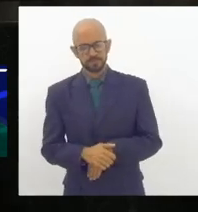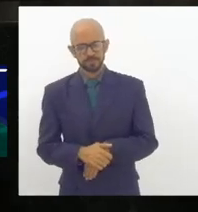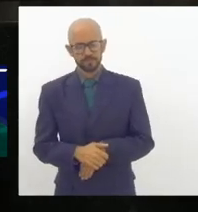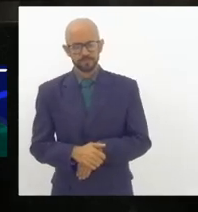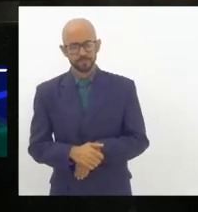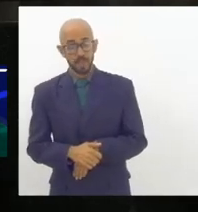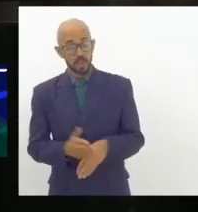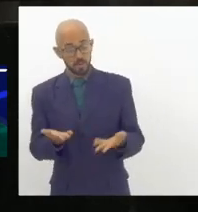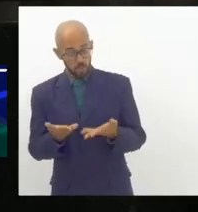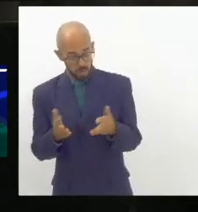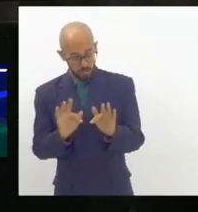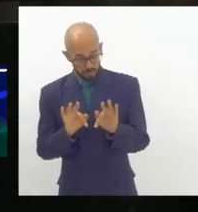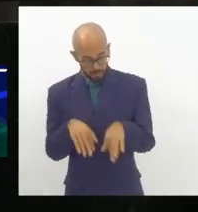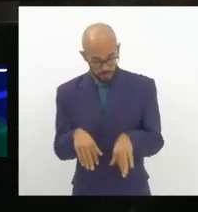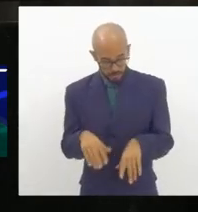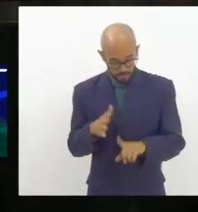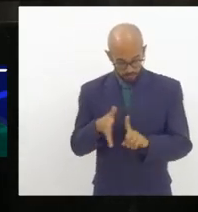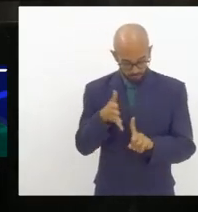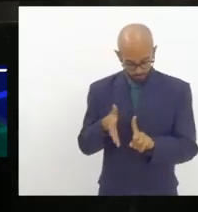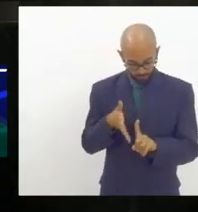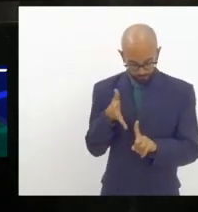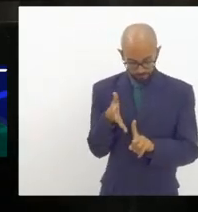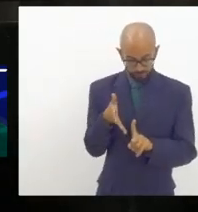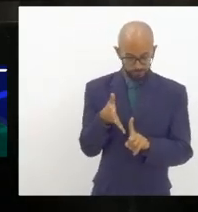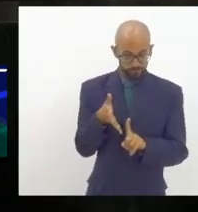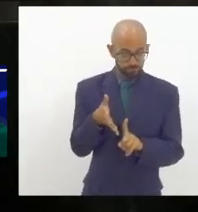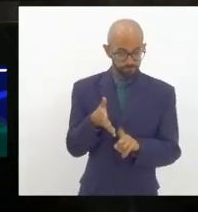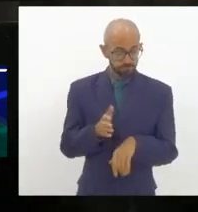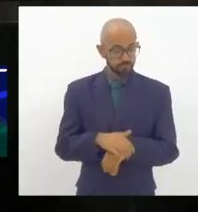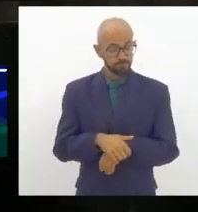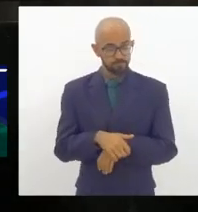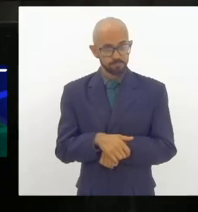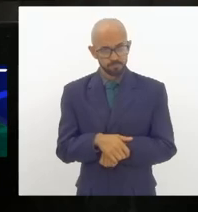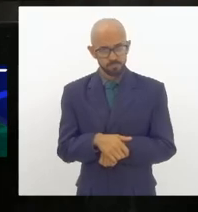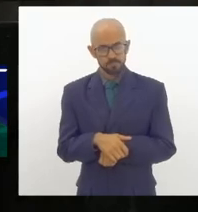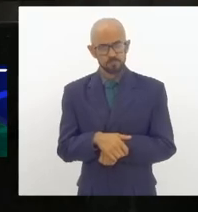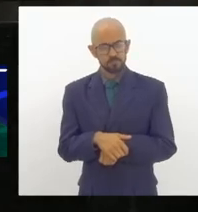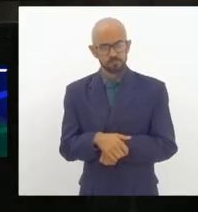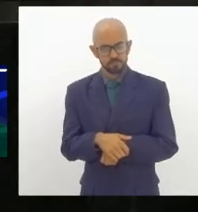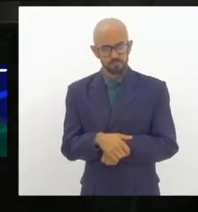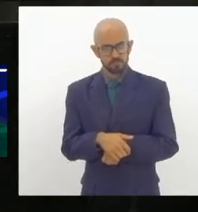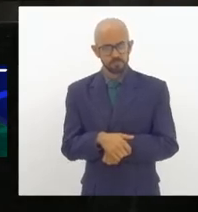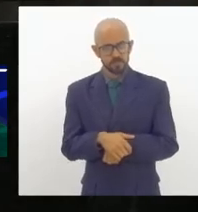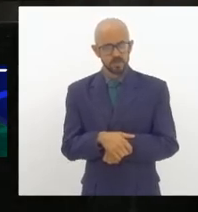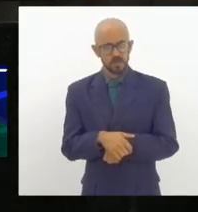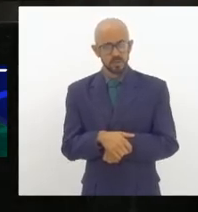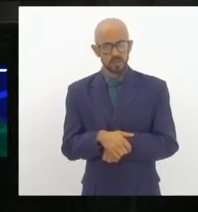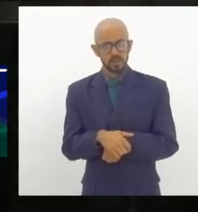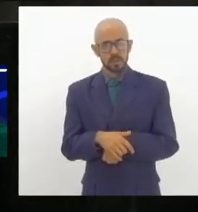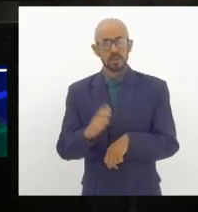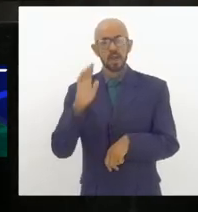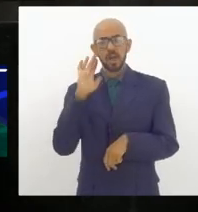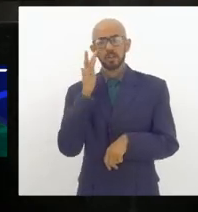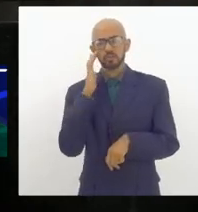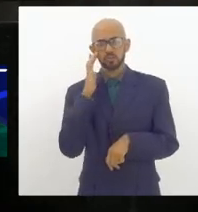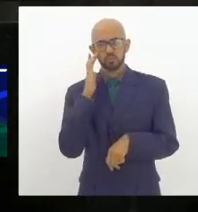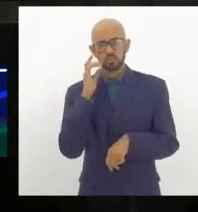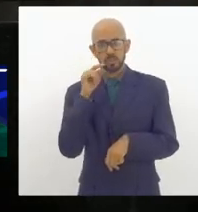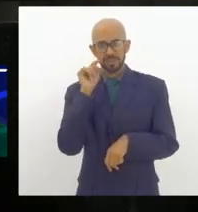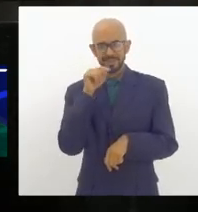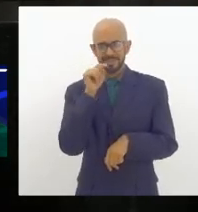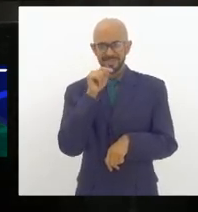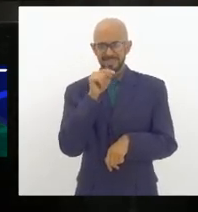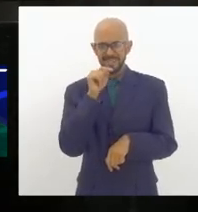e para concluir para concluir e eu acho que este